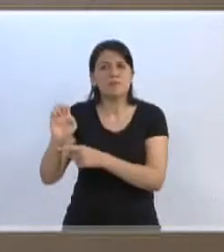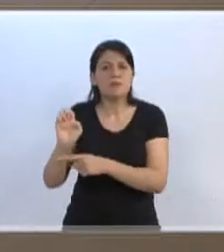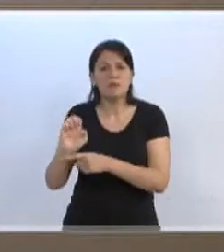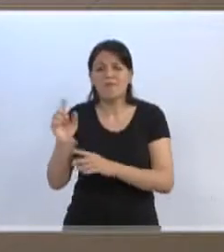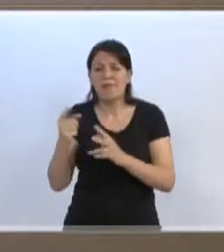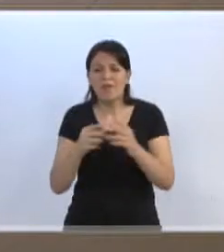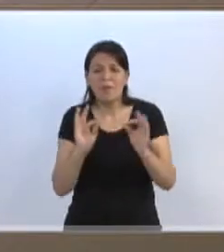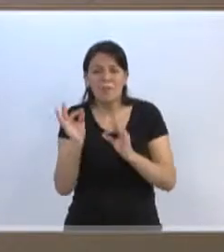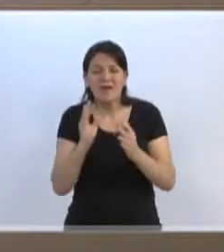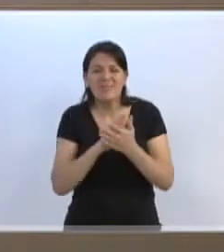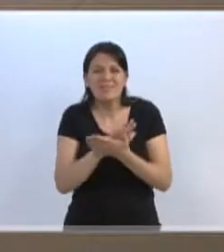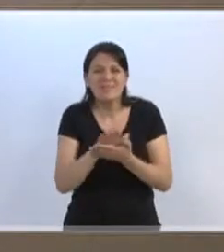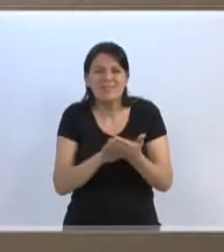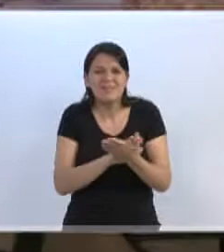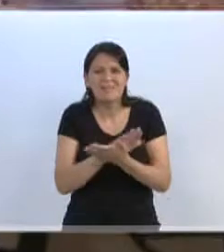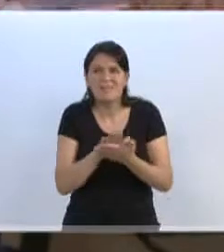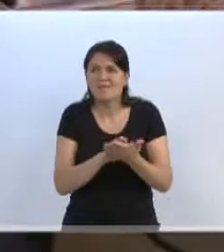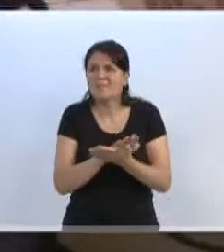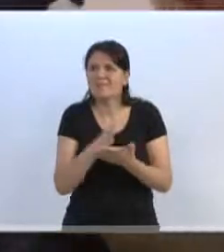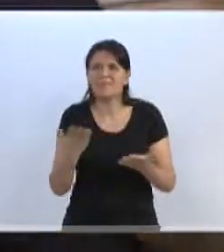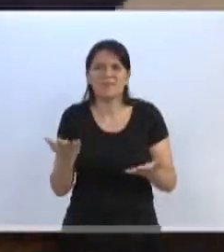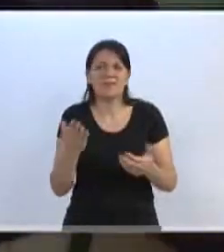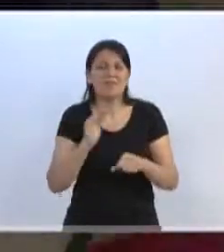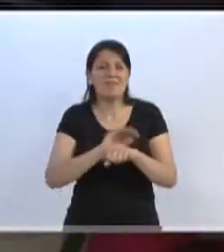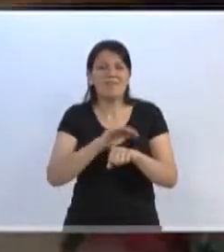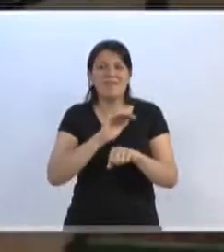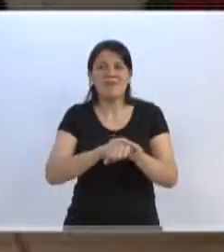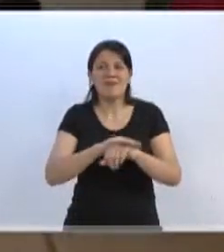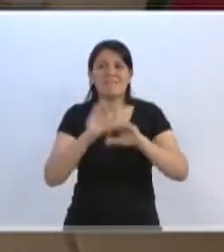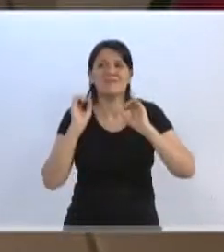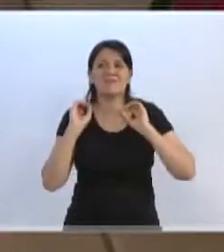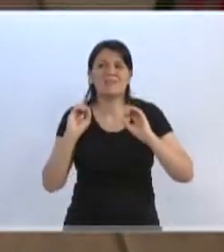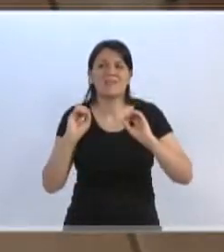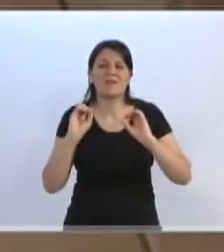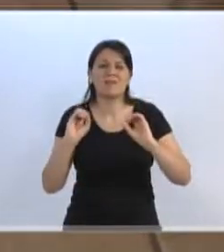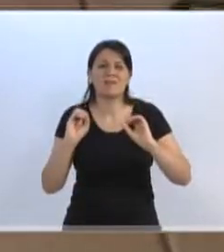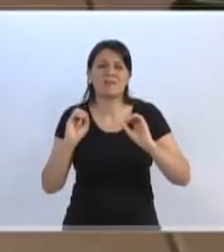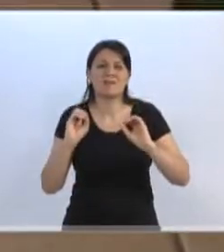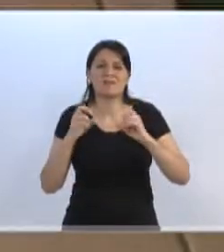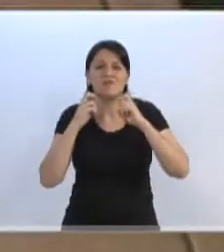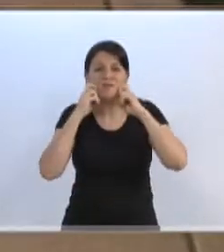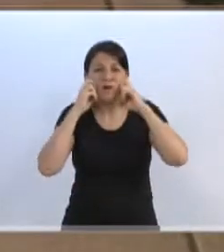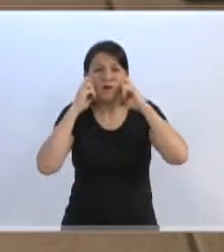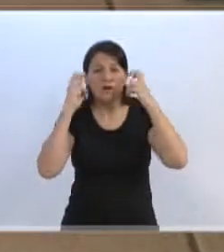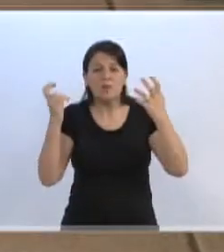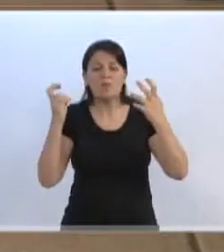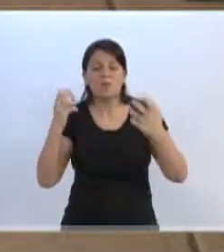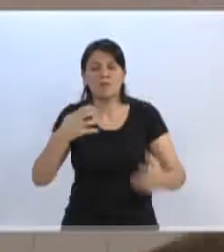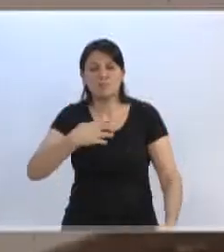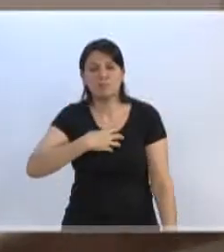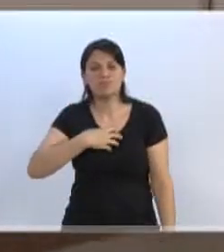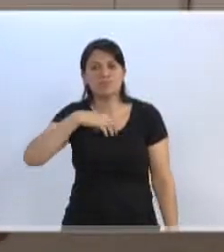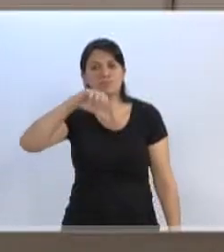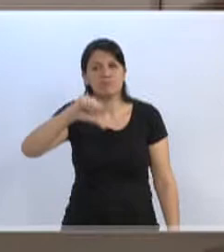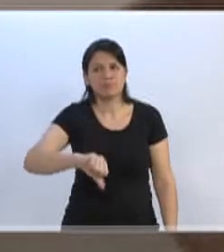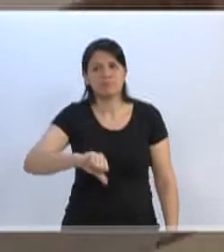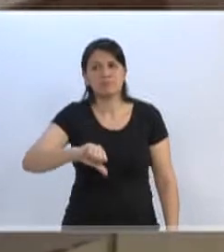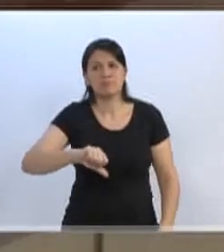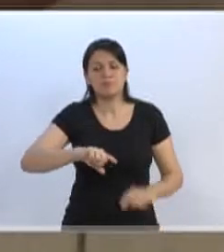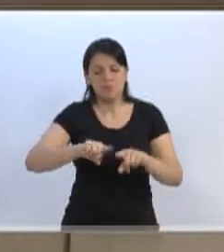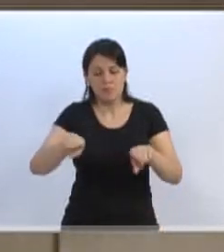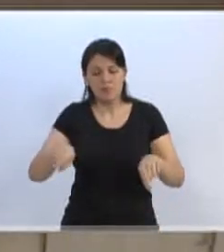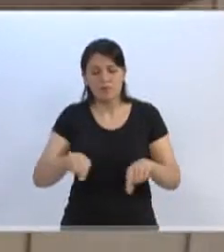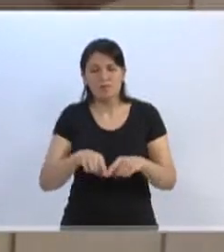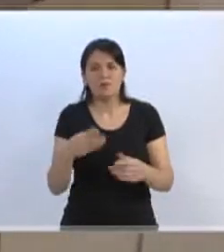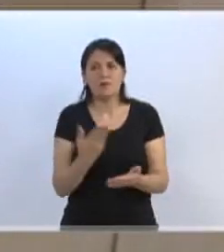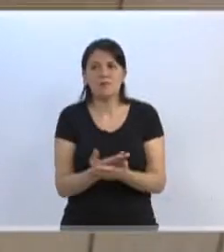professor não fez nada para a nossa escola vergonhoso decepcionado estou com o secretário olha só de na sala de aula no meio das